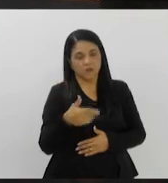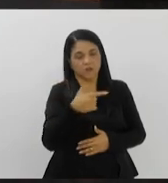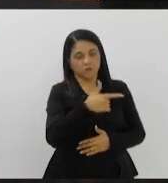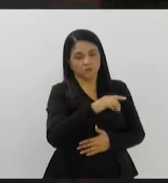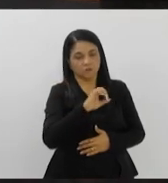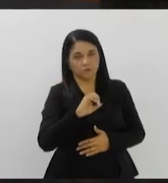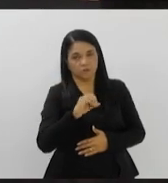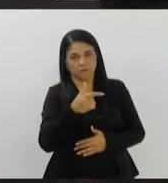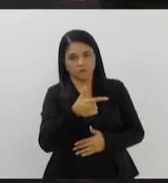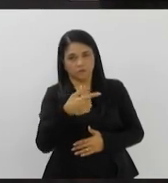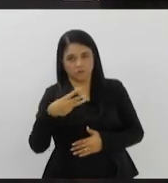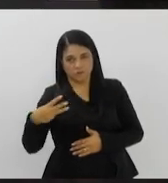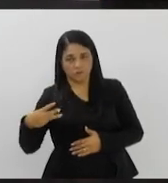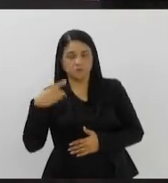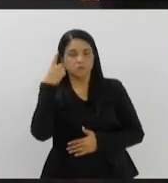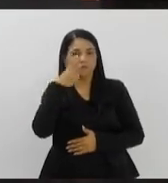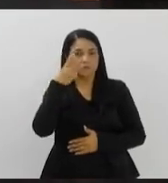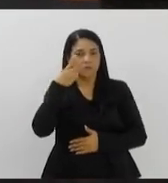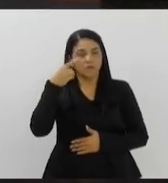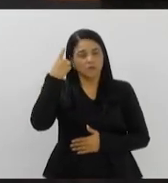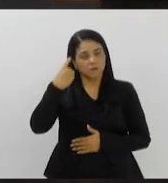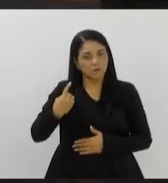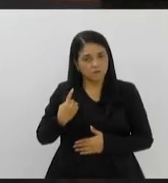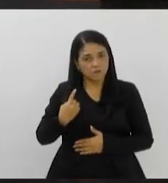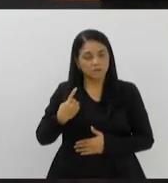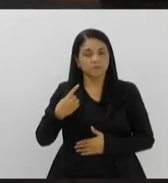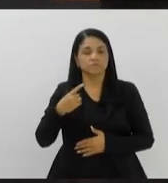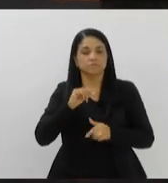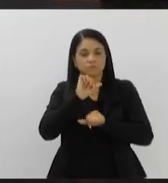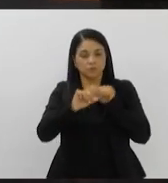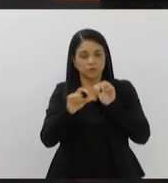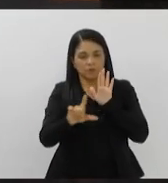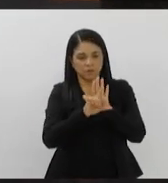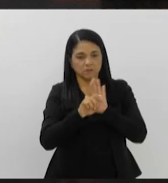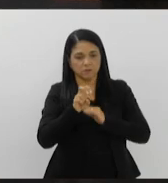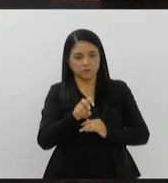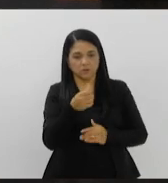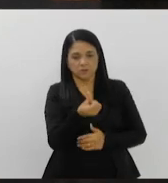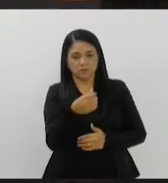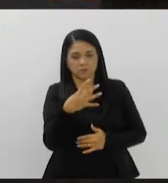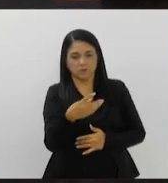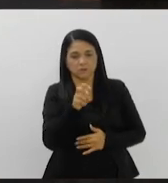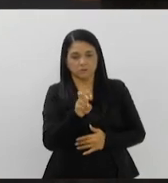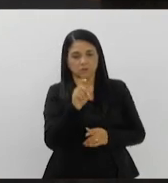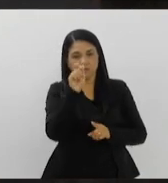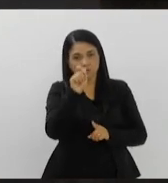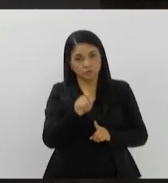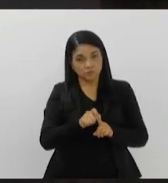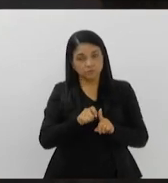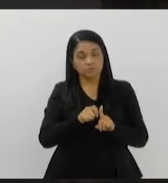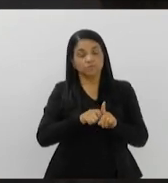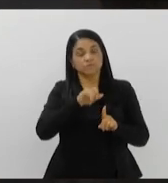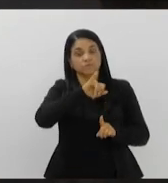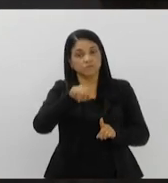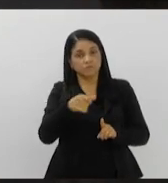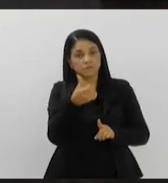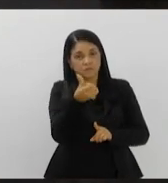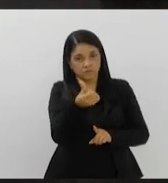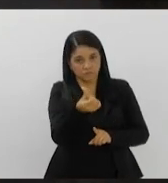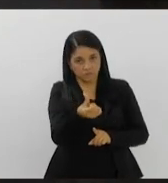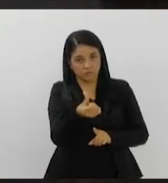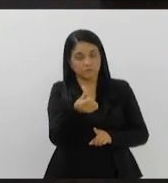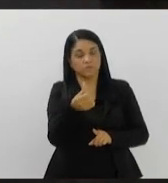2.223, de autoria da deputada Dani Monteiro, que altera a lei número 5.645, de 6 de janeiro de